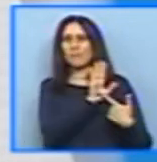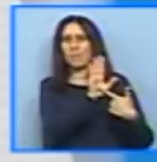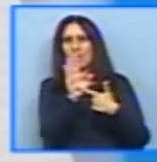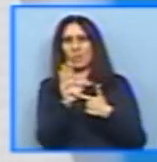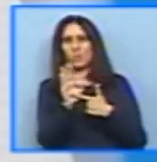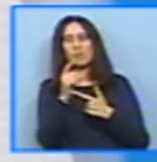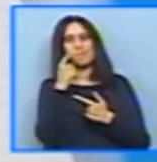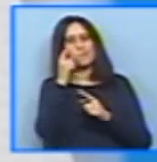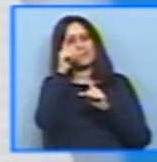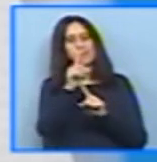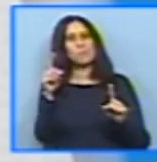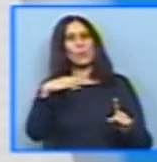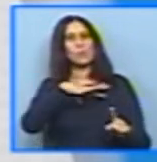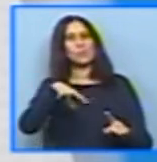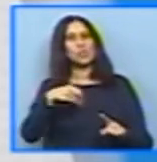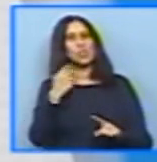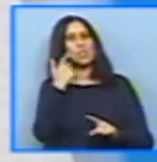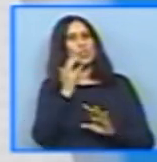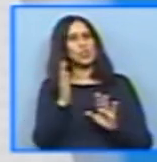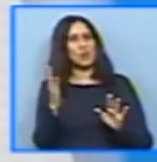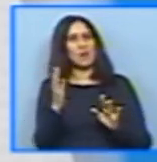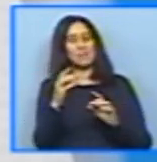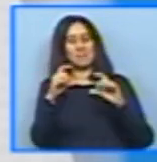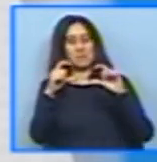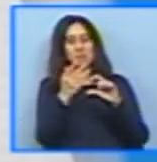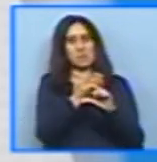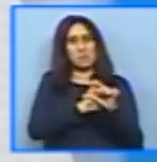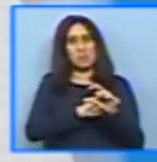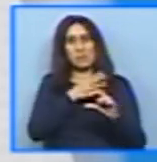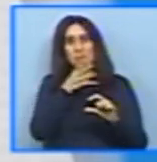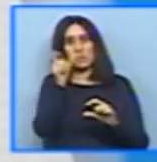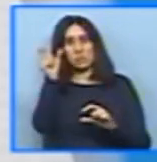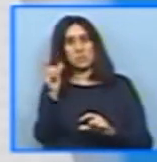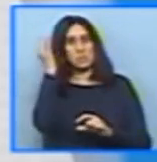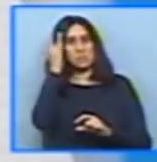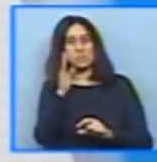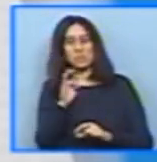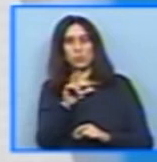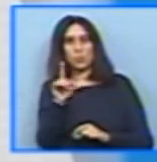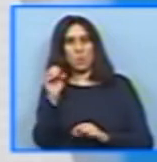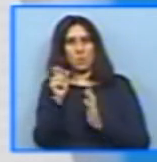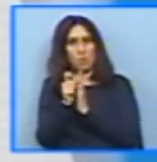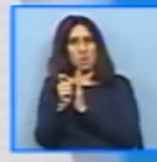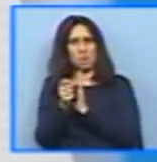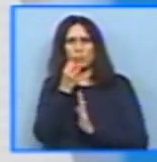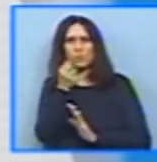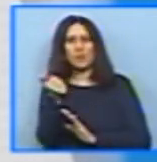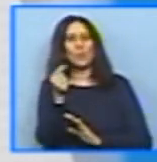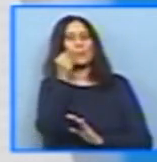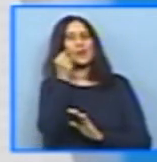no mundo, como o prólogo do Evangelho São João diz. Muito bem, ele já estava no Pai, mas